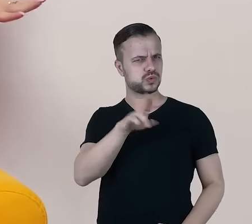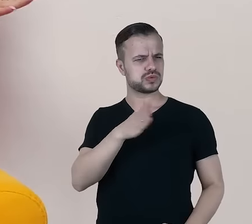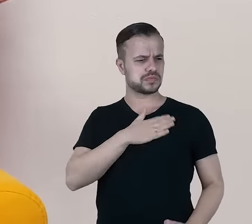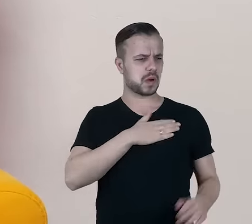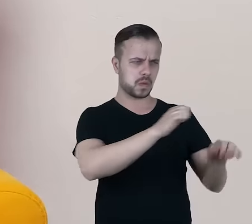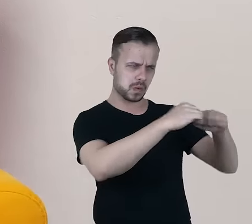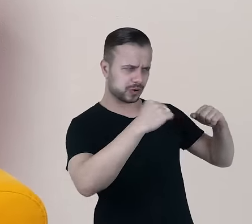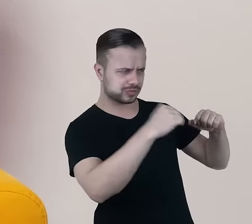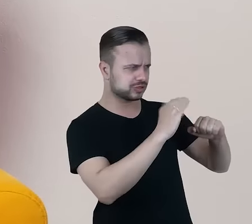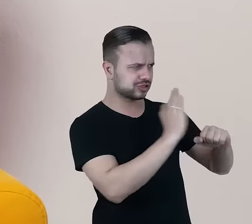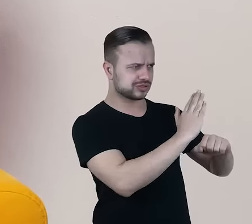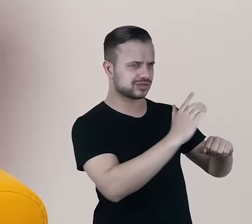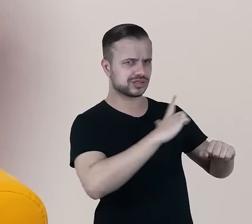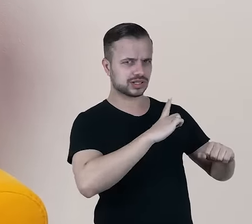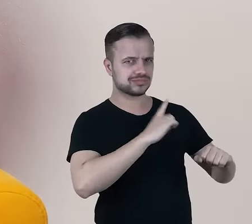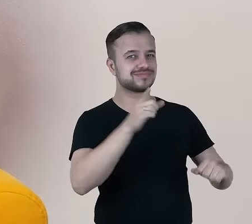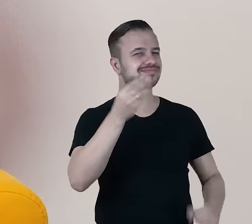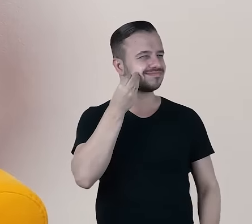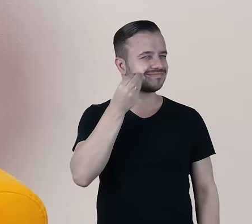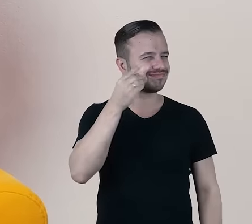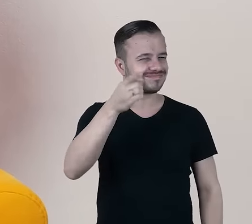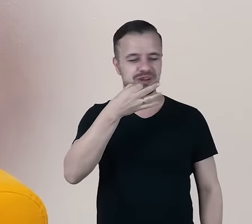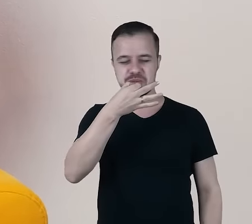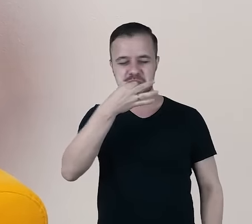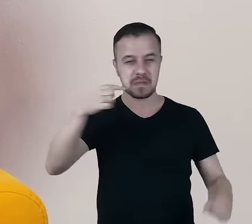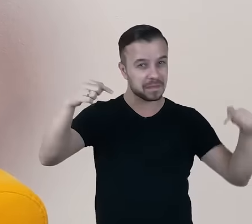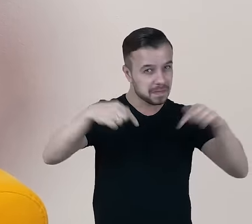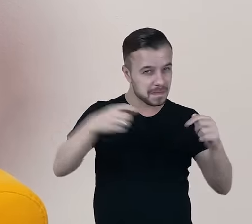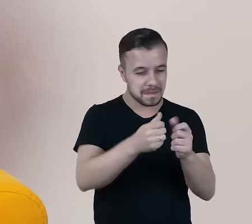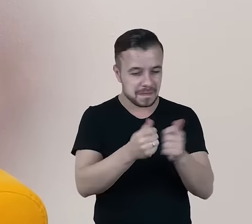eu já tenho no meu guarda-roupa. Teste você também e